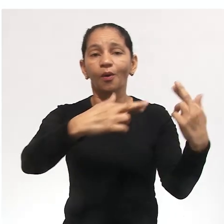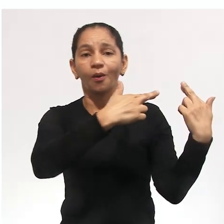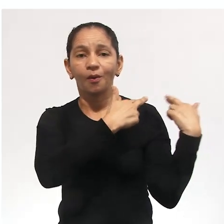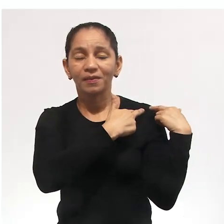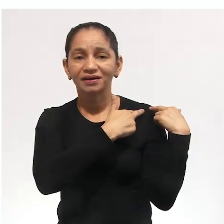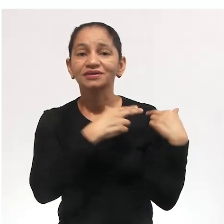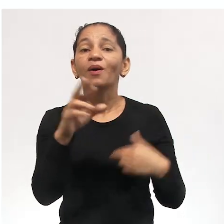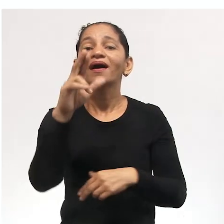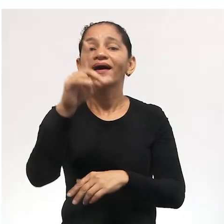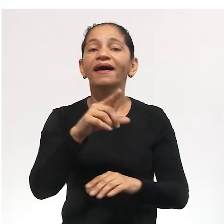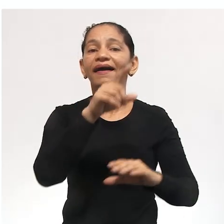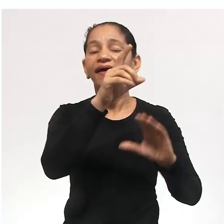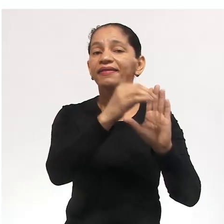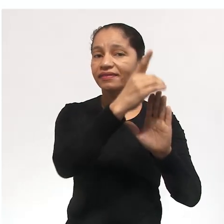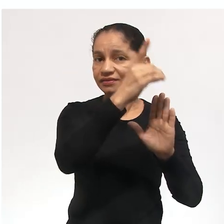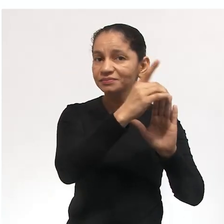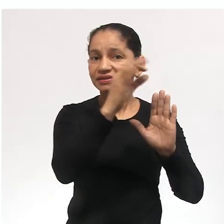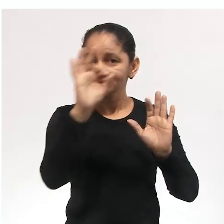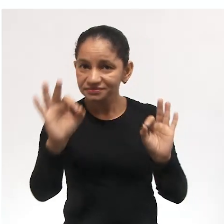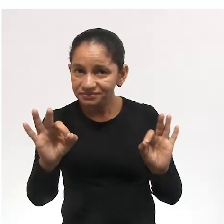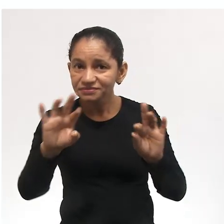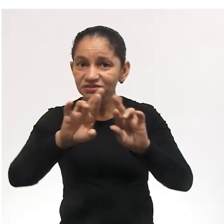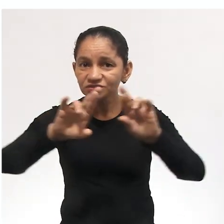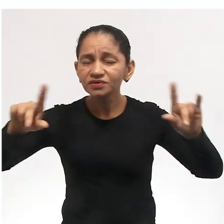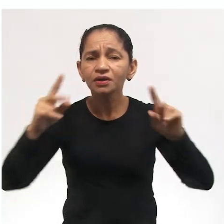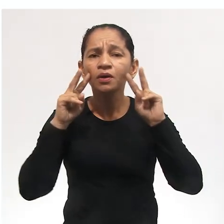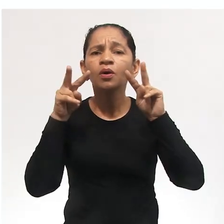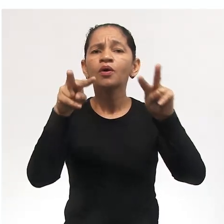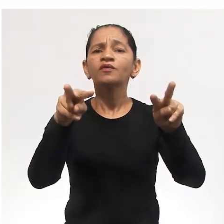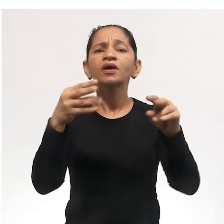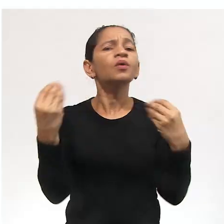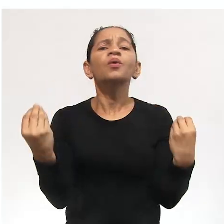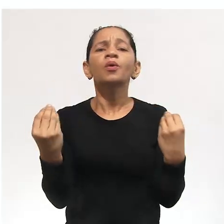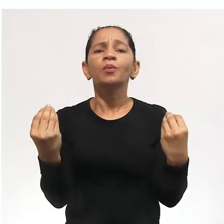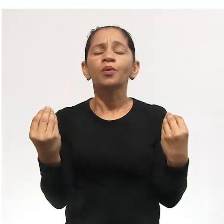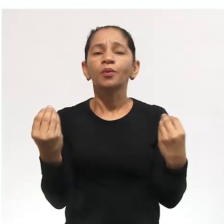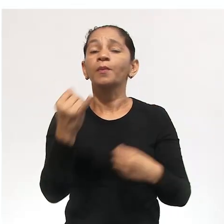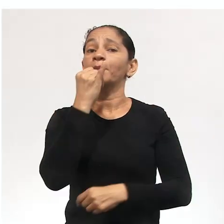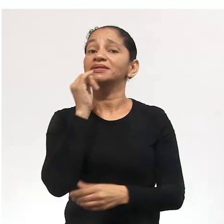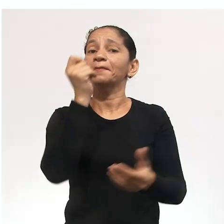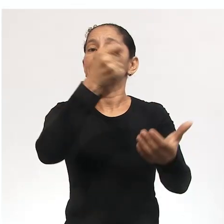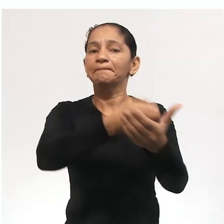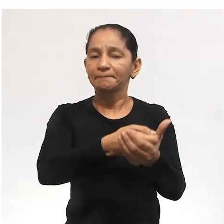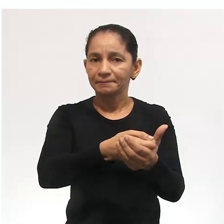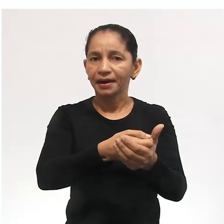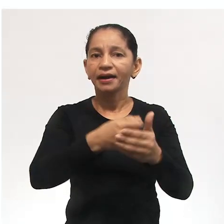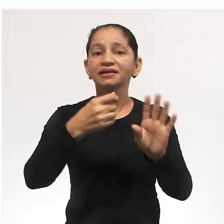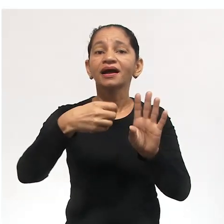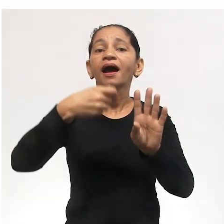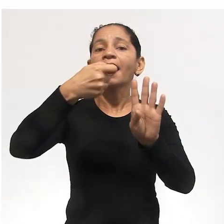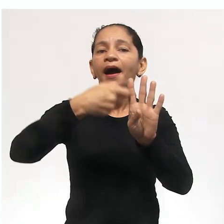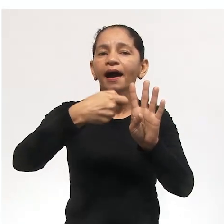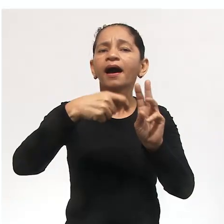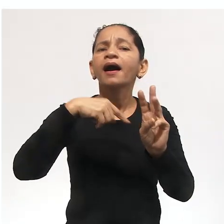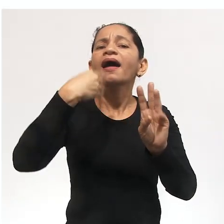A aquisição foi para pagamento em 90 dias. Logo aqui em nosso passivo circulante, nós temos